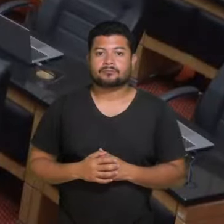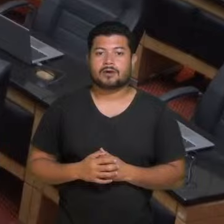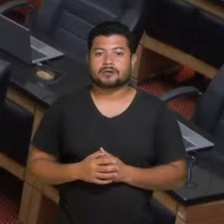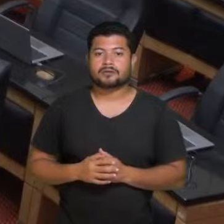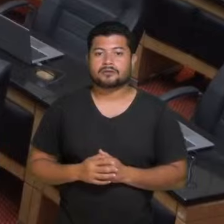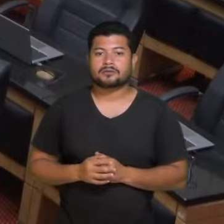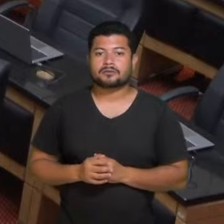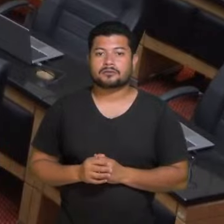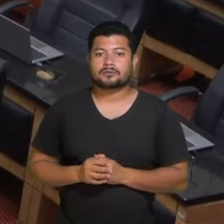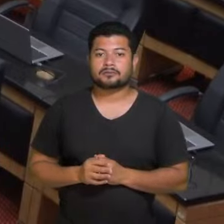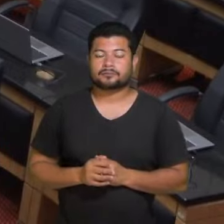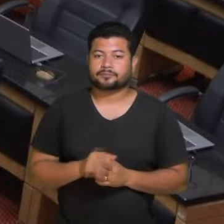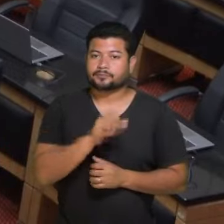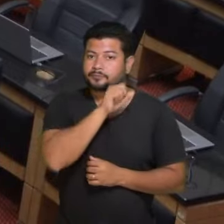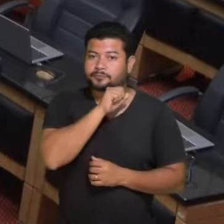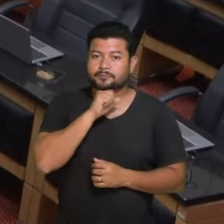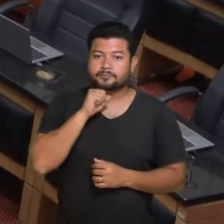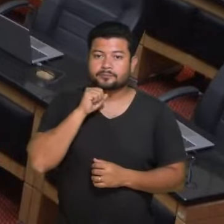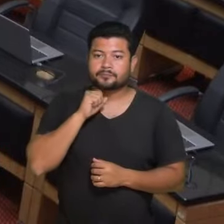Questão de ordem, senhor presidente.